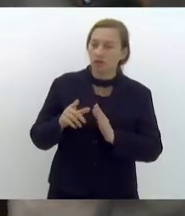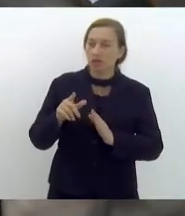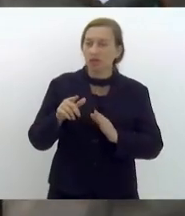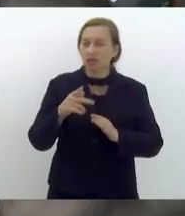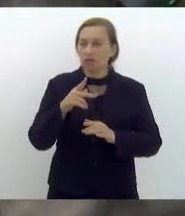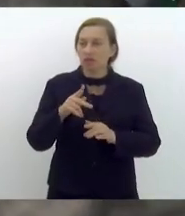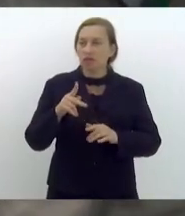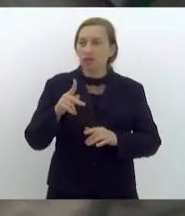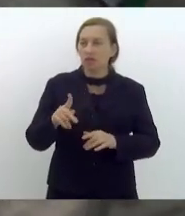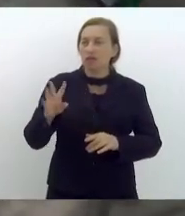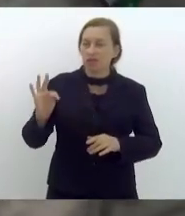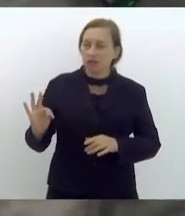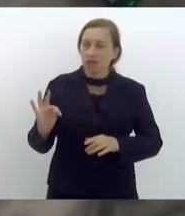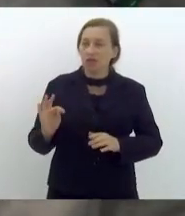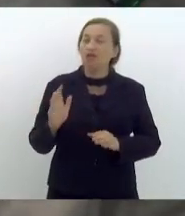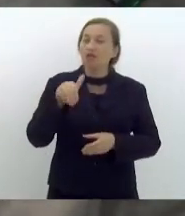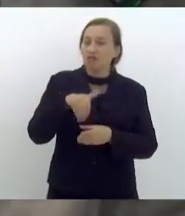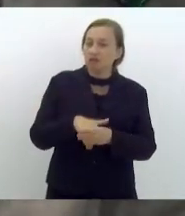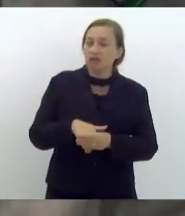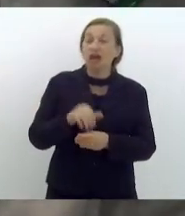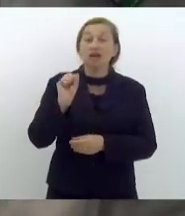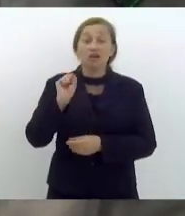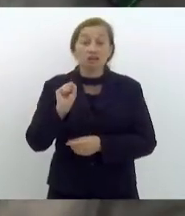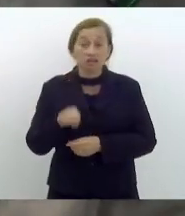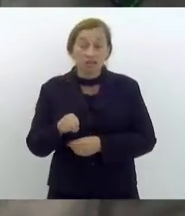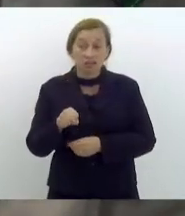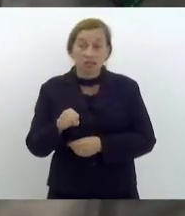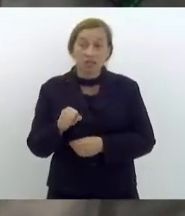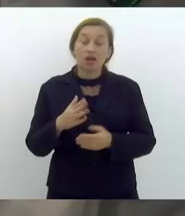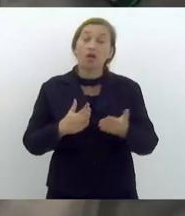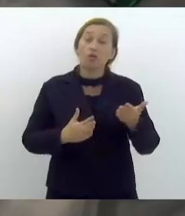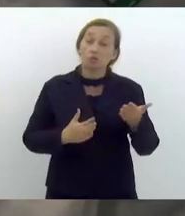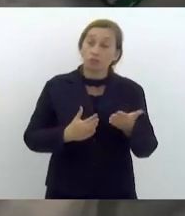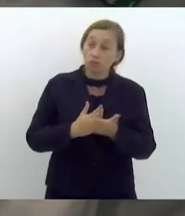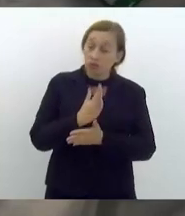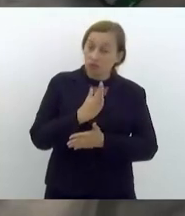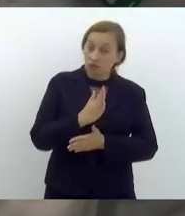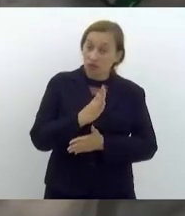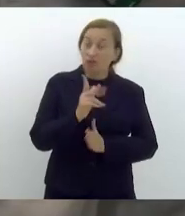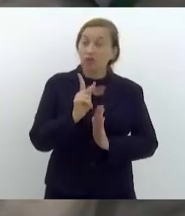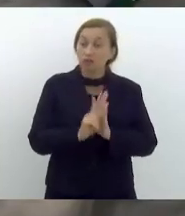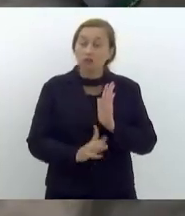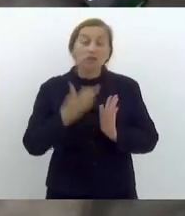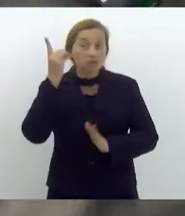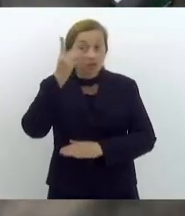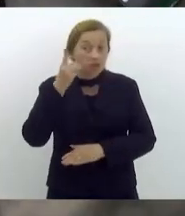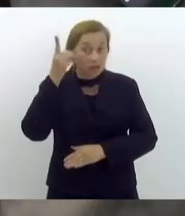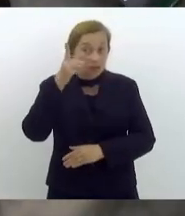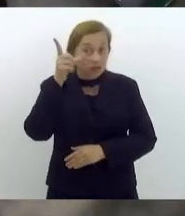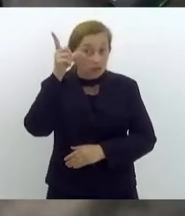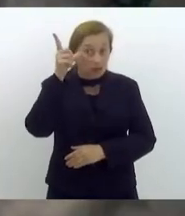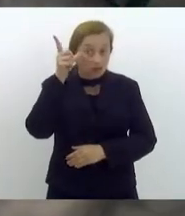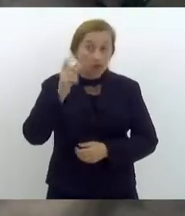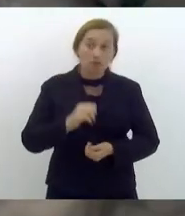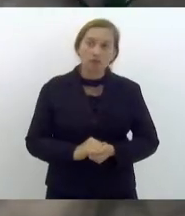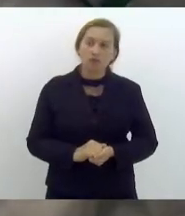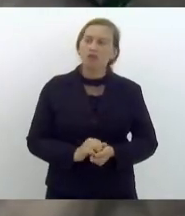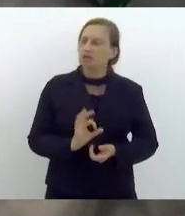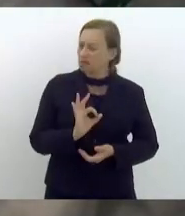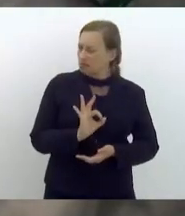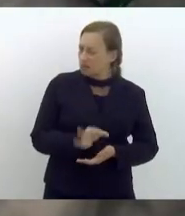trabalhadores vai votar favorávelmente ao projeto da deputada Lucinha e